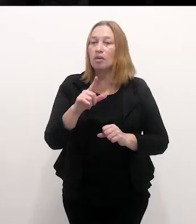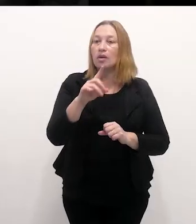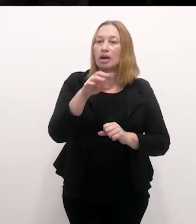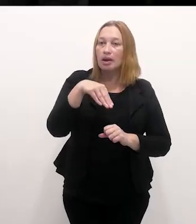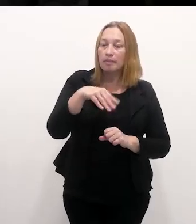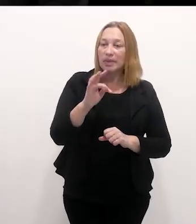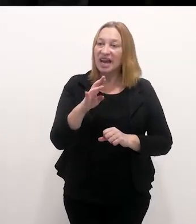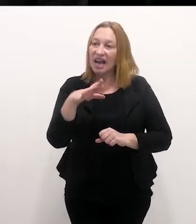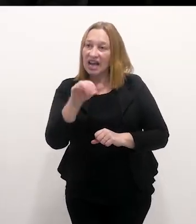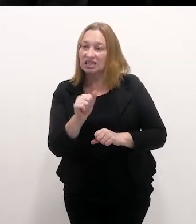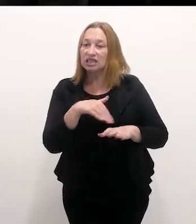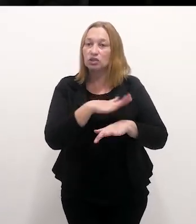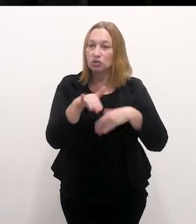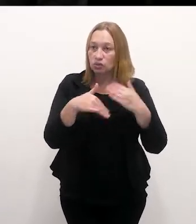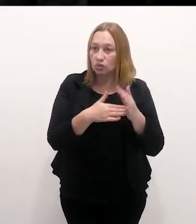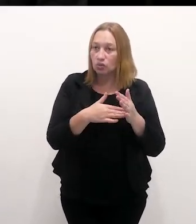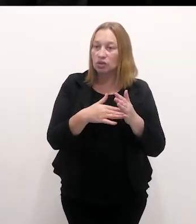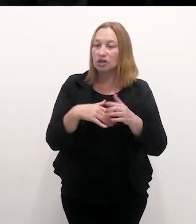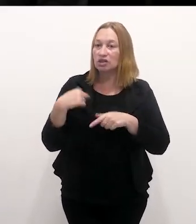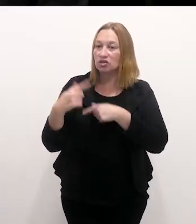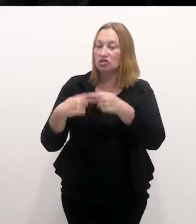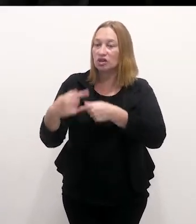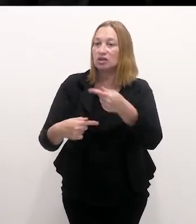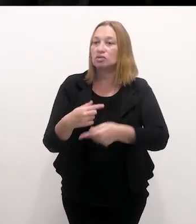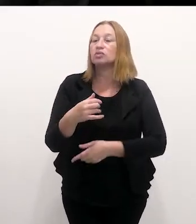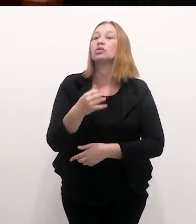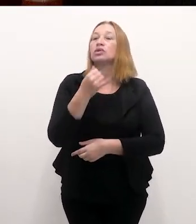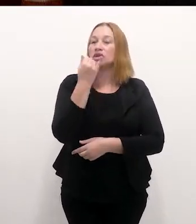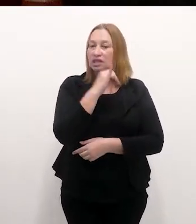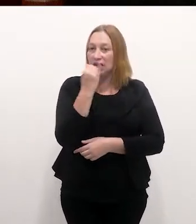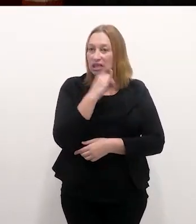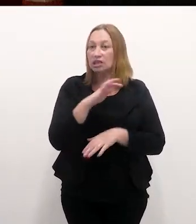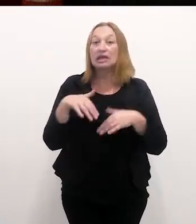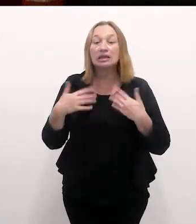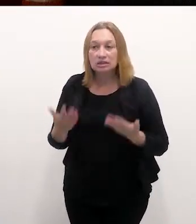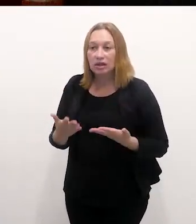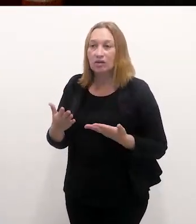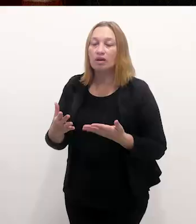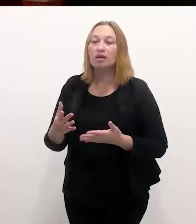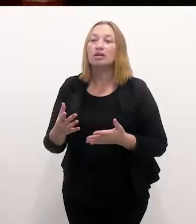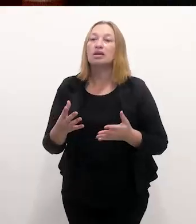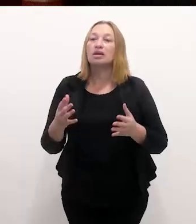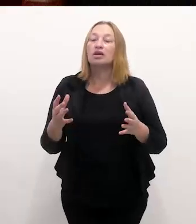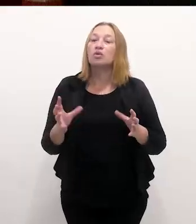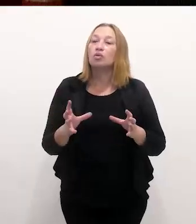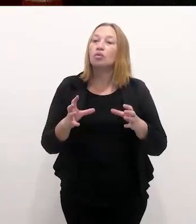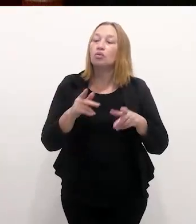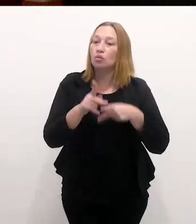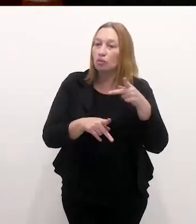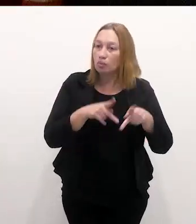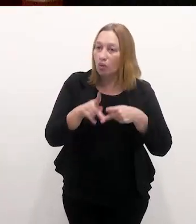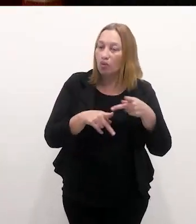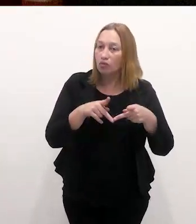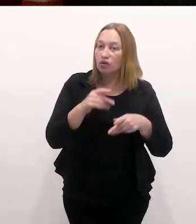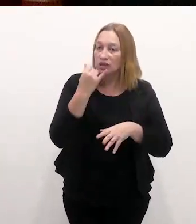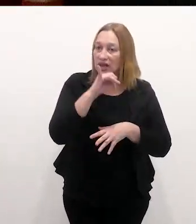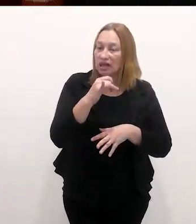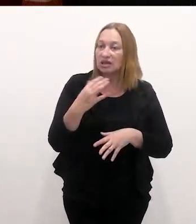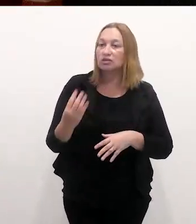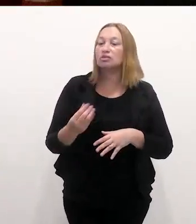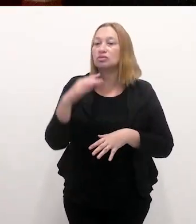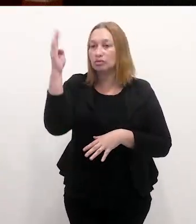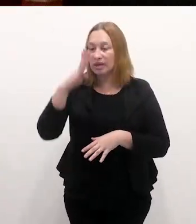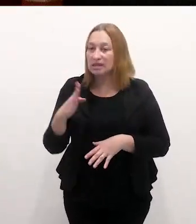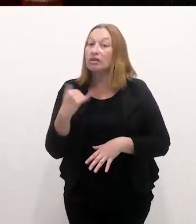metal-mecânica, basicamente, toda ela é feita com descendentes e italianos. Então, a presença italiana no Brasil, na